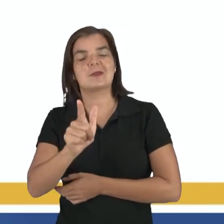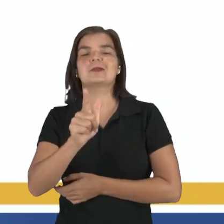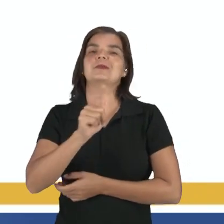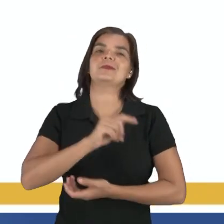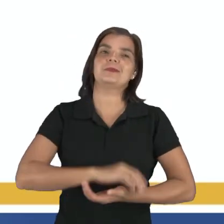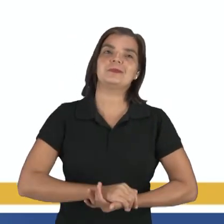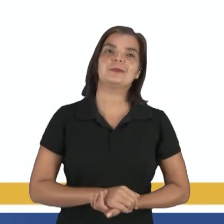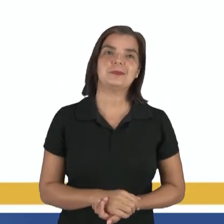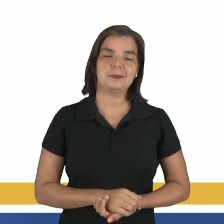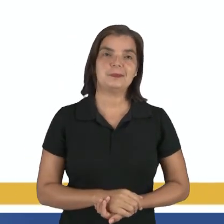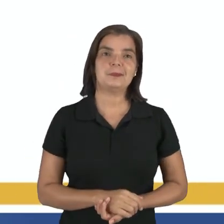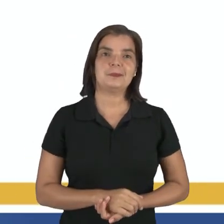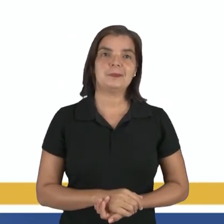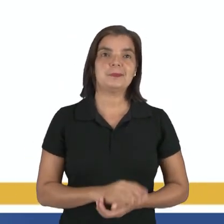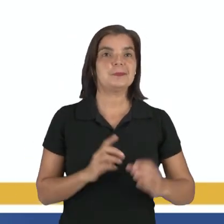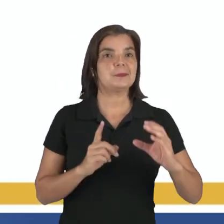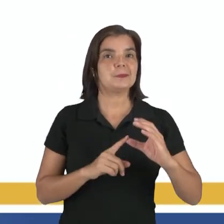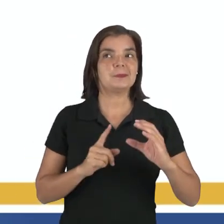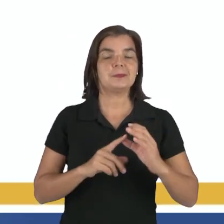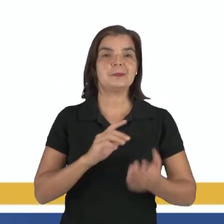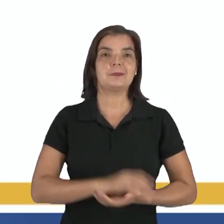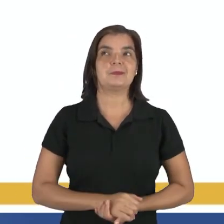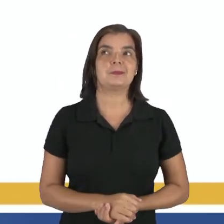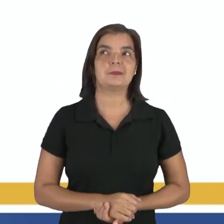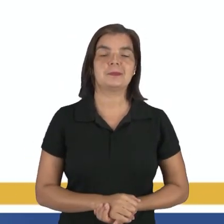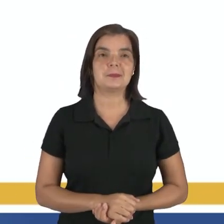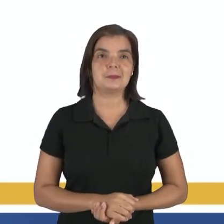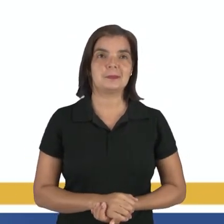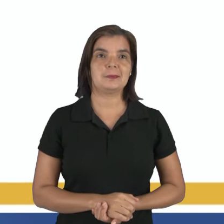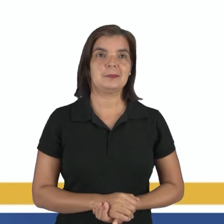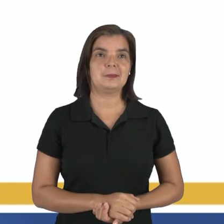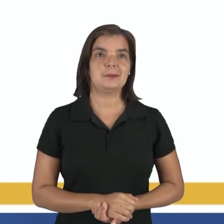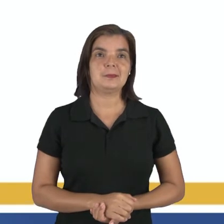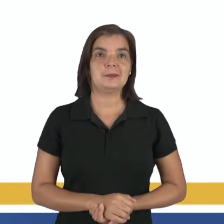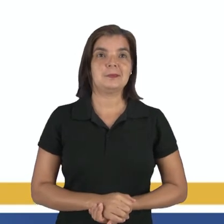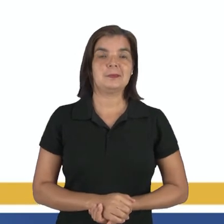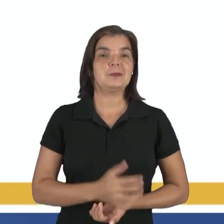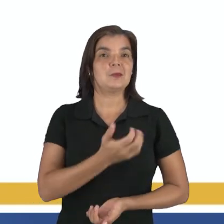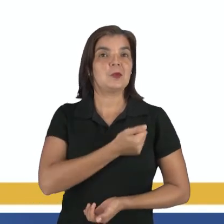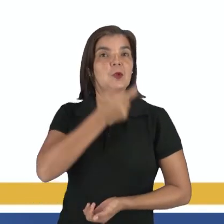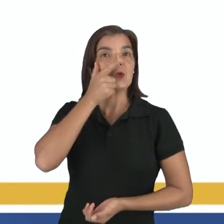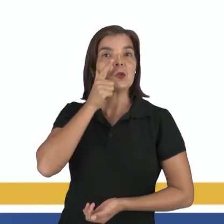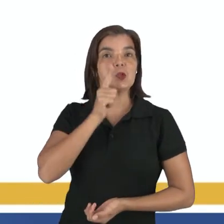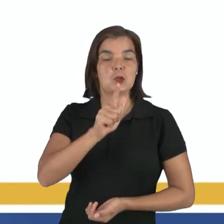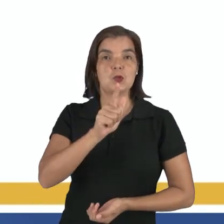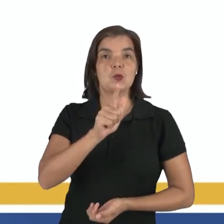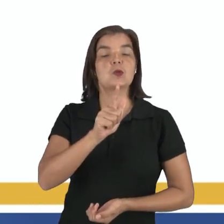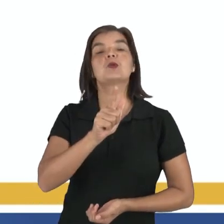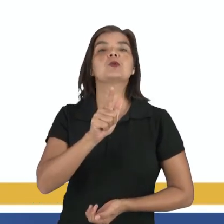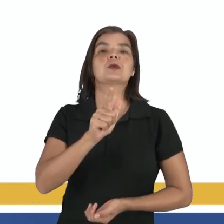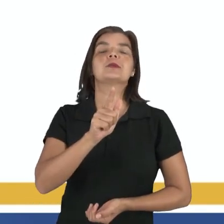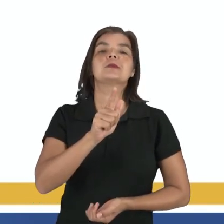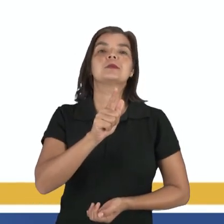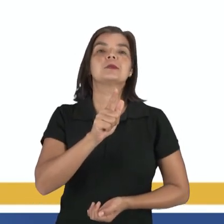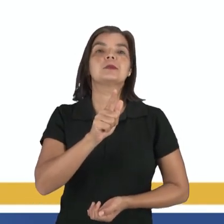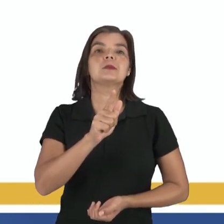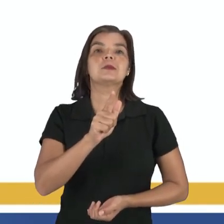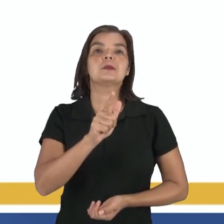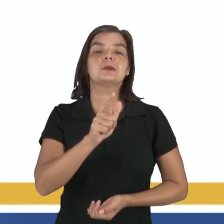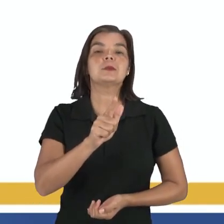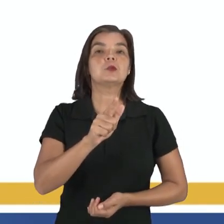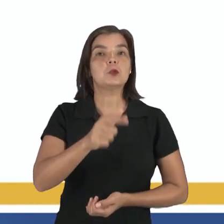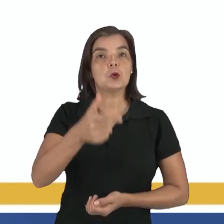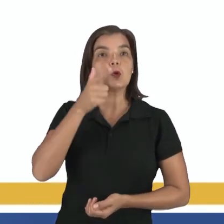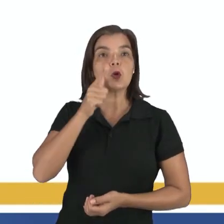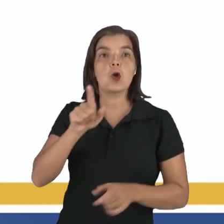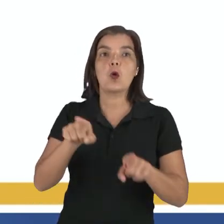e com acertadores e Oi e o número de acertadores dessa aí o número de acertadores